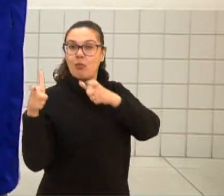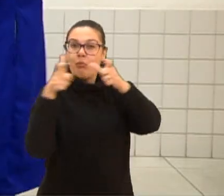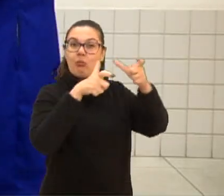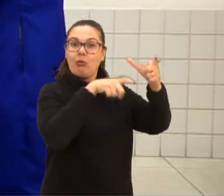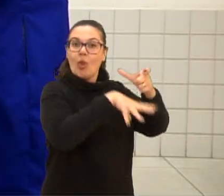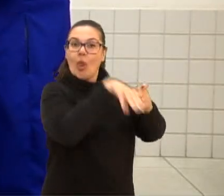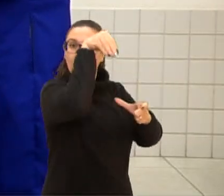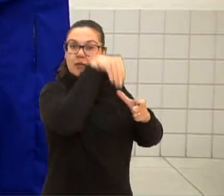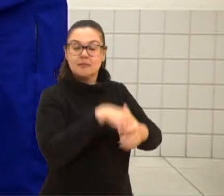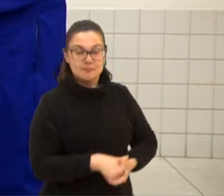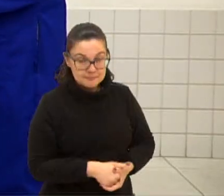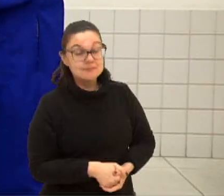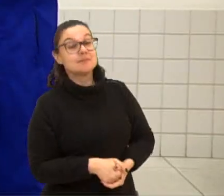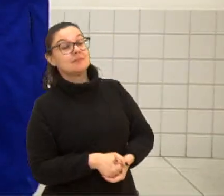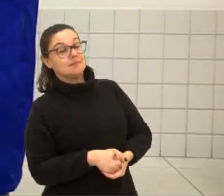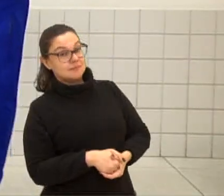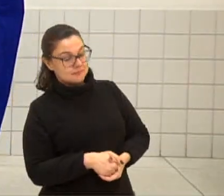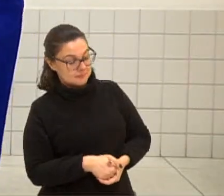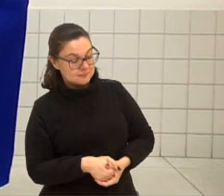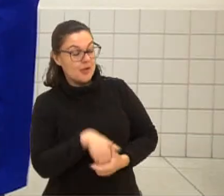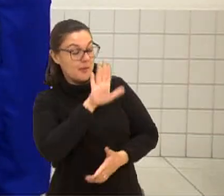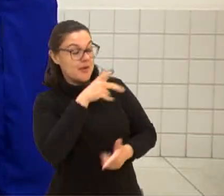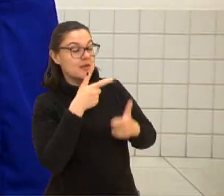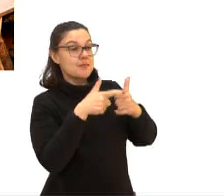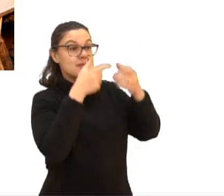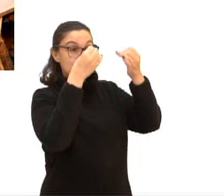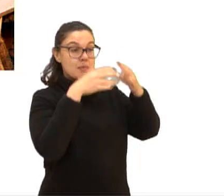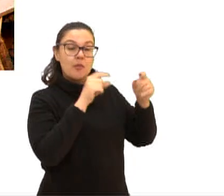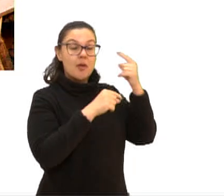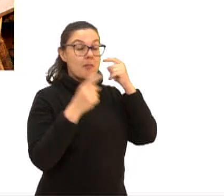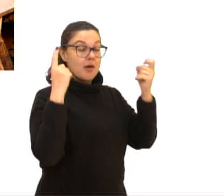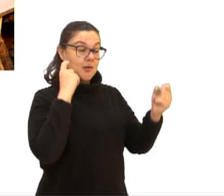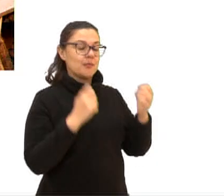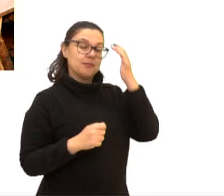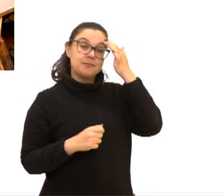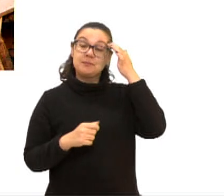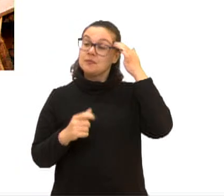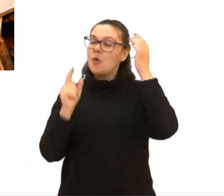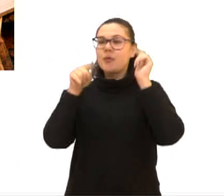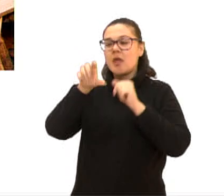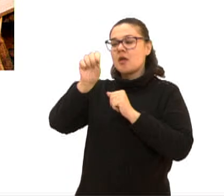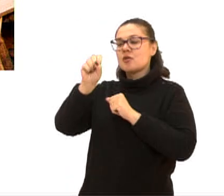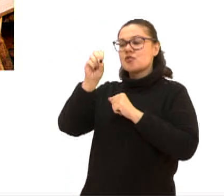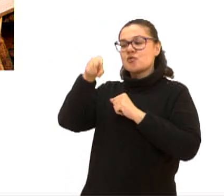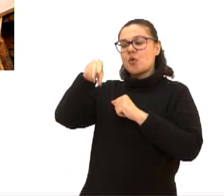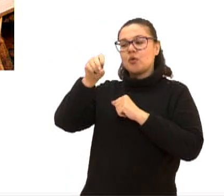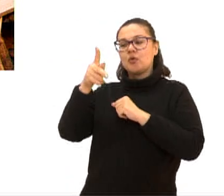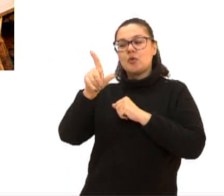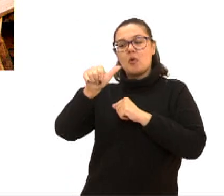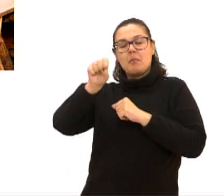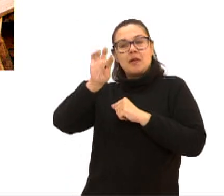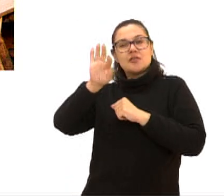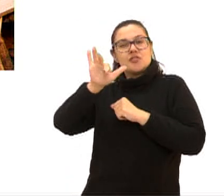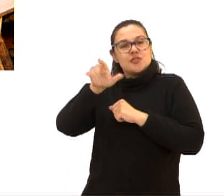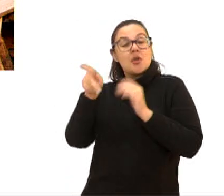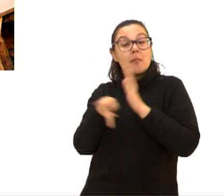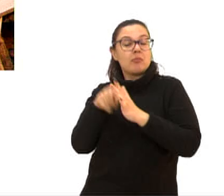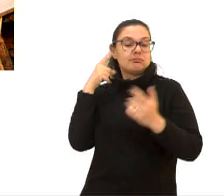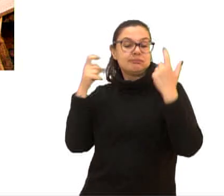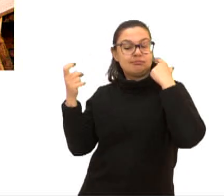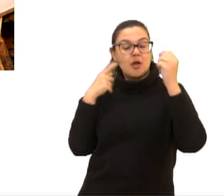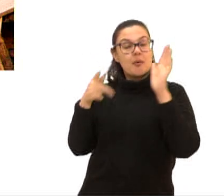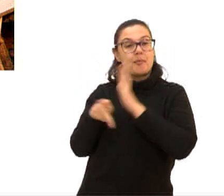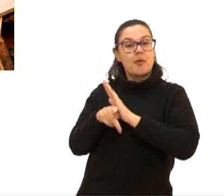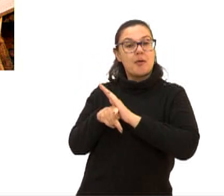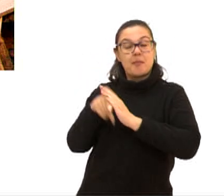vê? Mas a gente tem que explicar o que é sonoplastia. Bora lá. Então, conjunto de efeitos sonoros criados por profissionais para espetáculos teatrais,